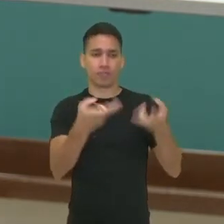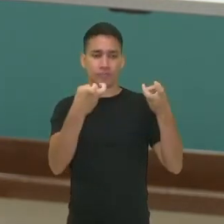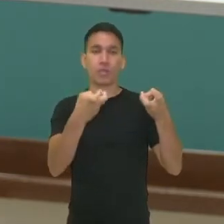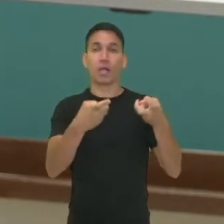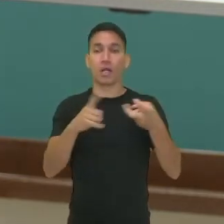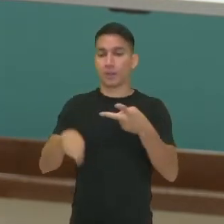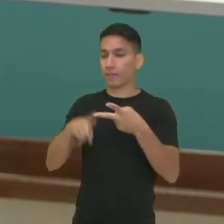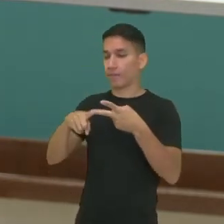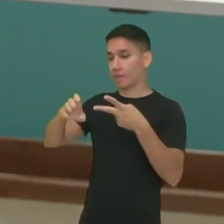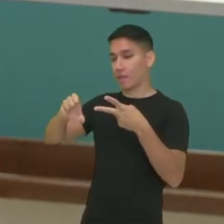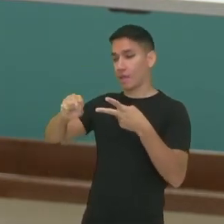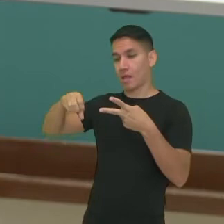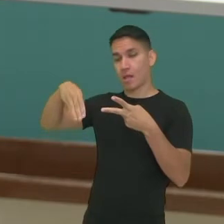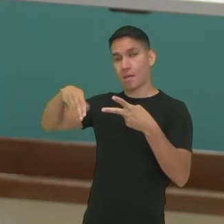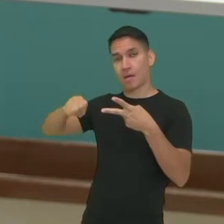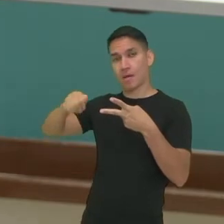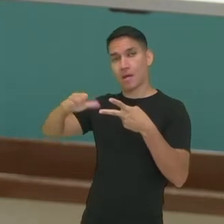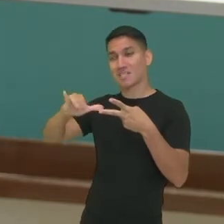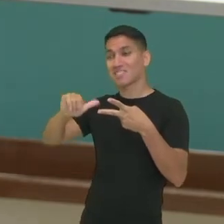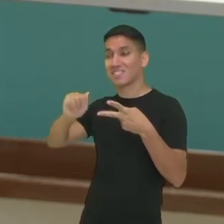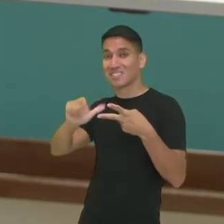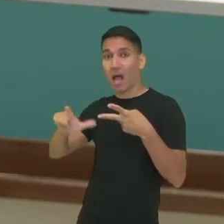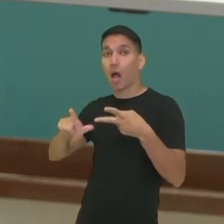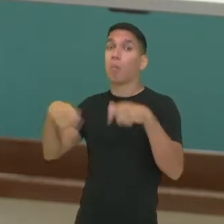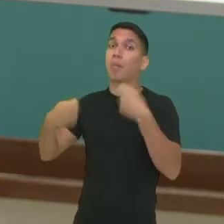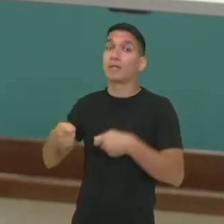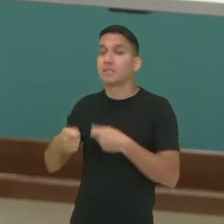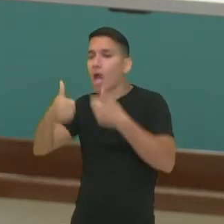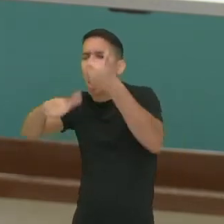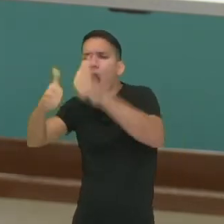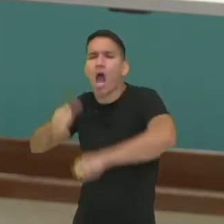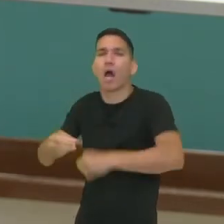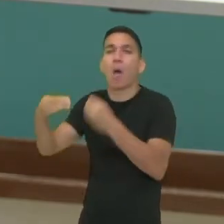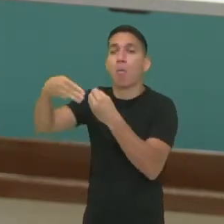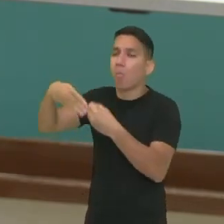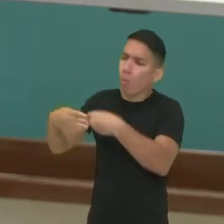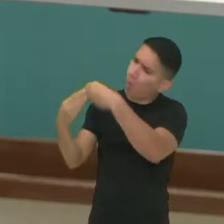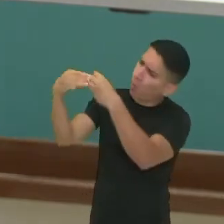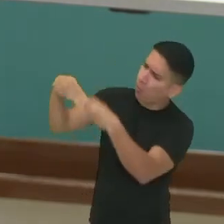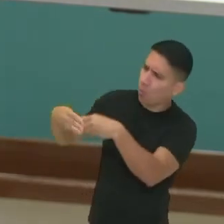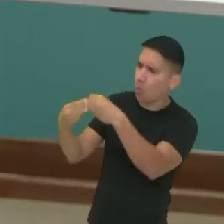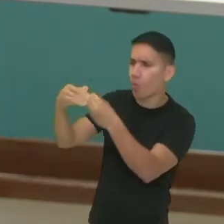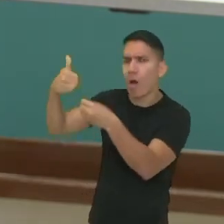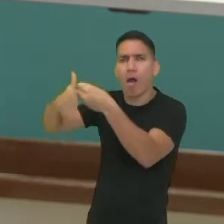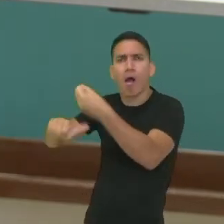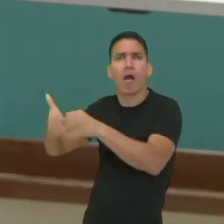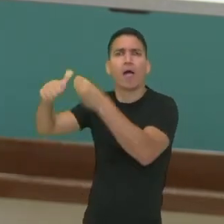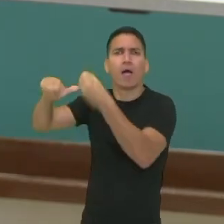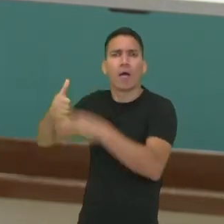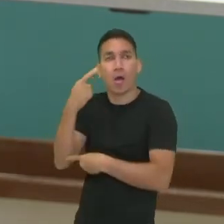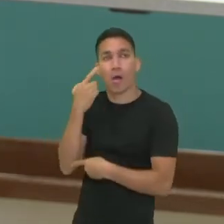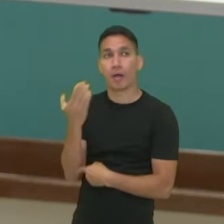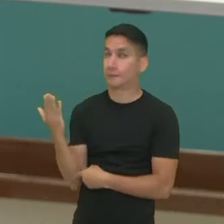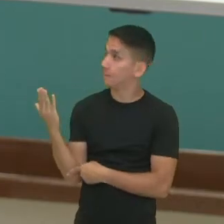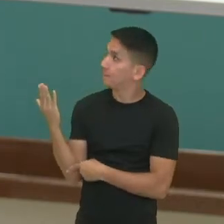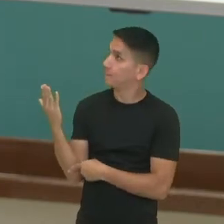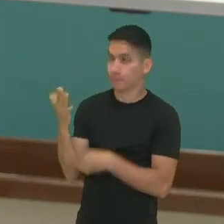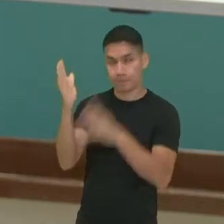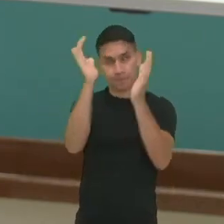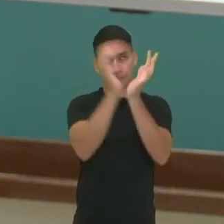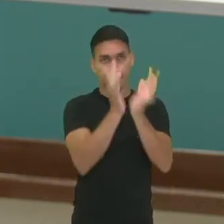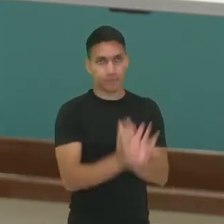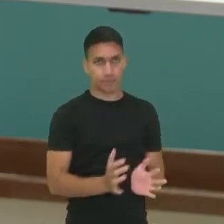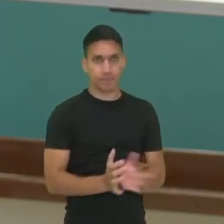temos que analisar a molécula no espaço, a sua conformação espacial. Aqui, olha, veja a